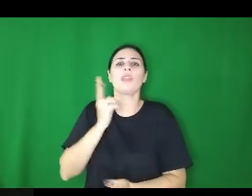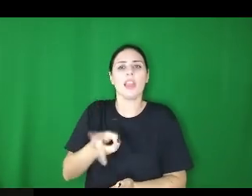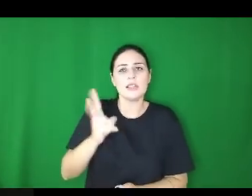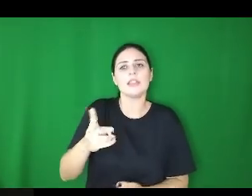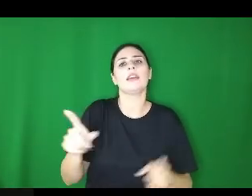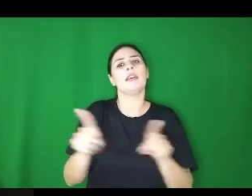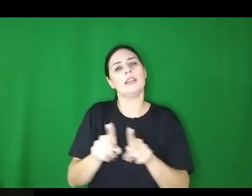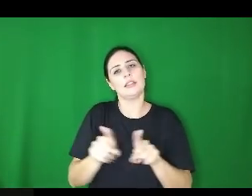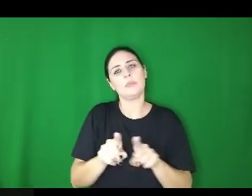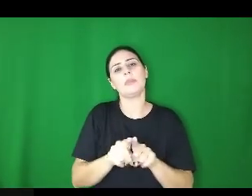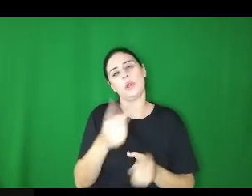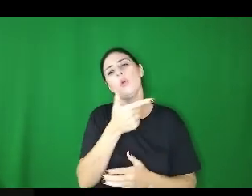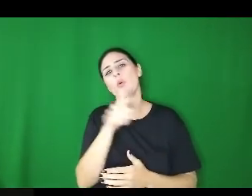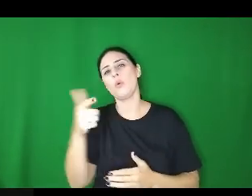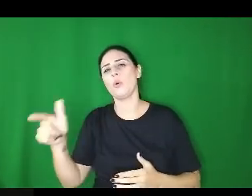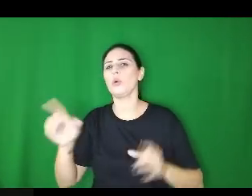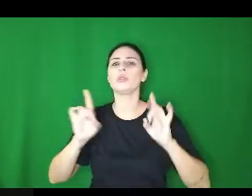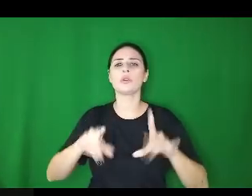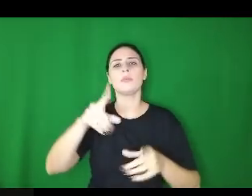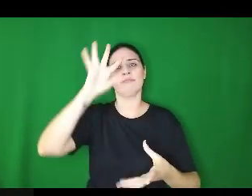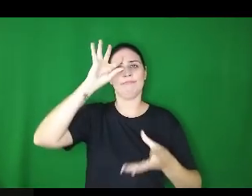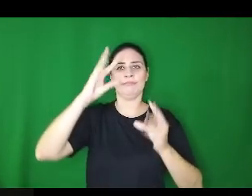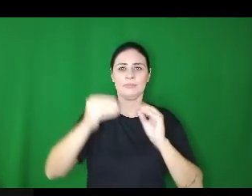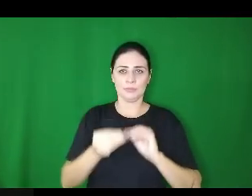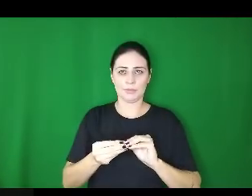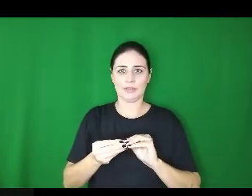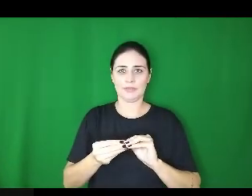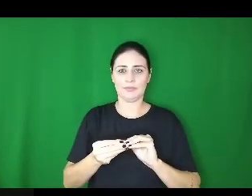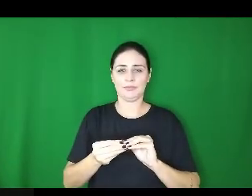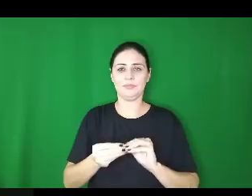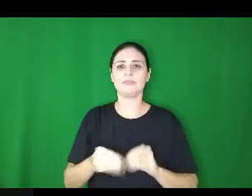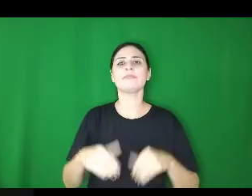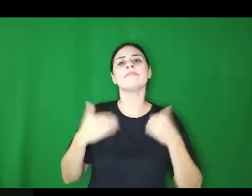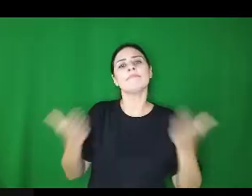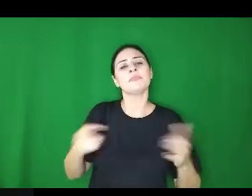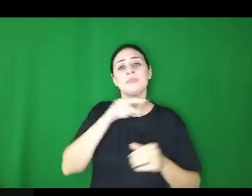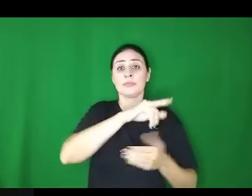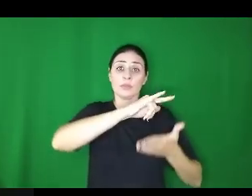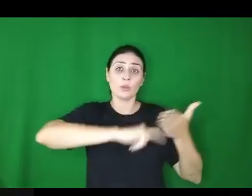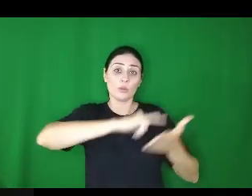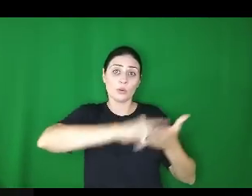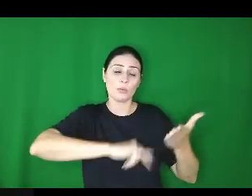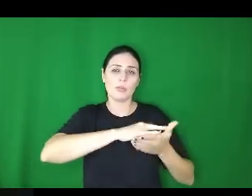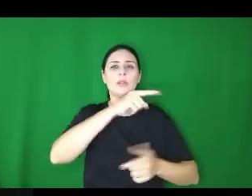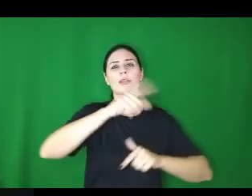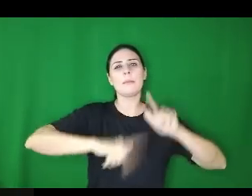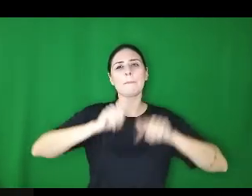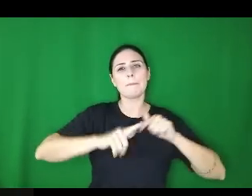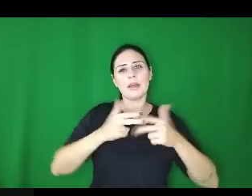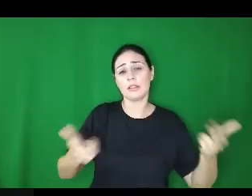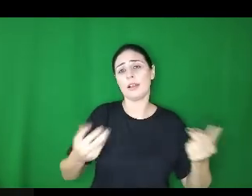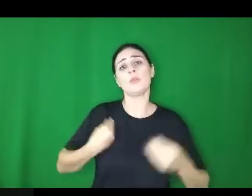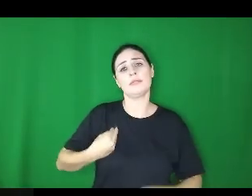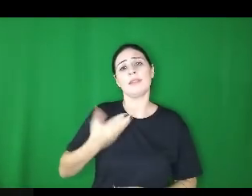ao período escolar da mesma forma como quando elas estão no presencial. Então, ele tem os mapas, que é bem interessante, por exemplo,